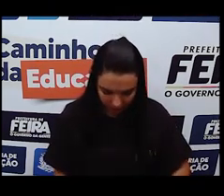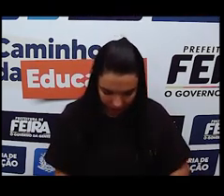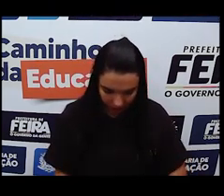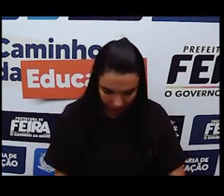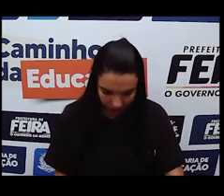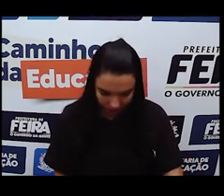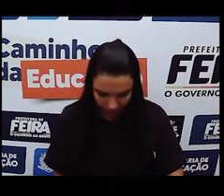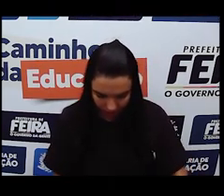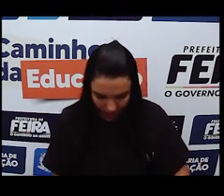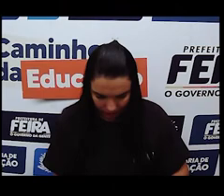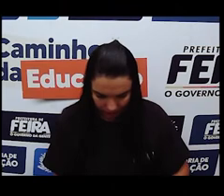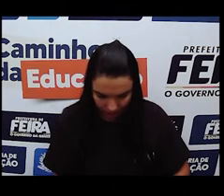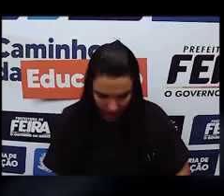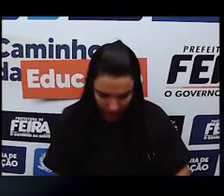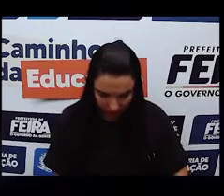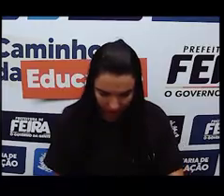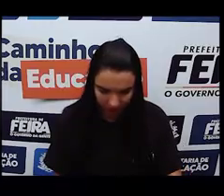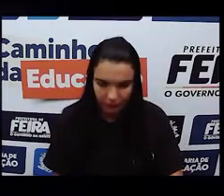decepcionado.